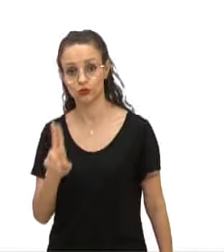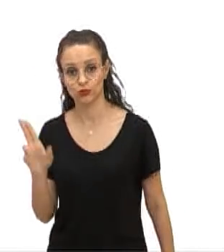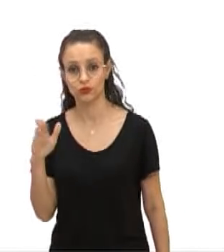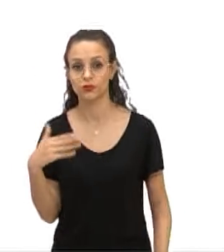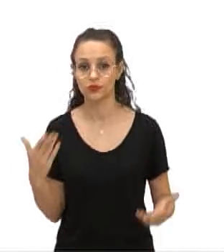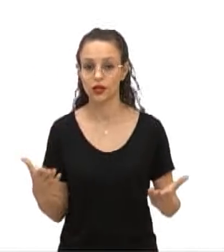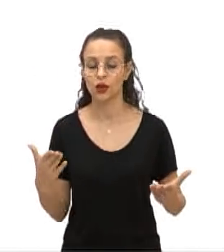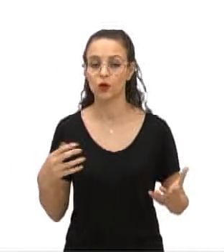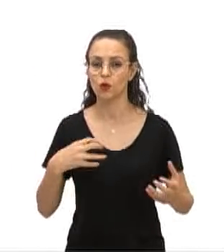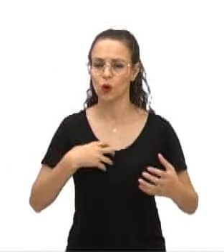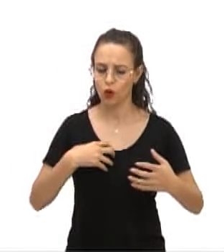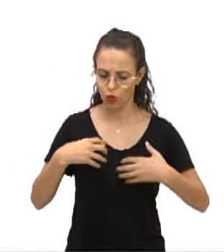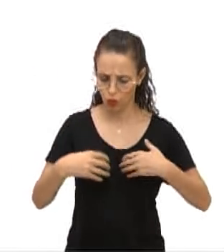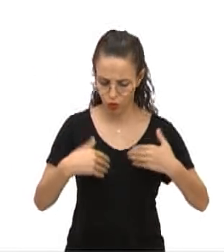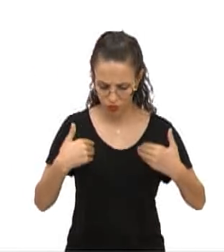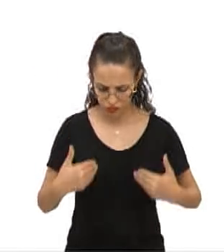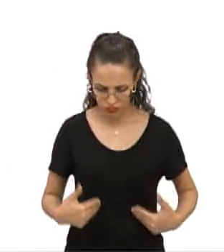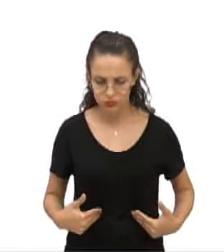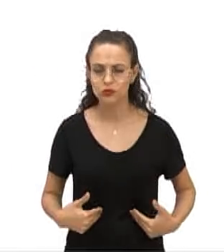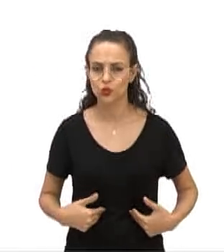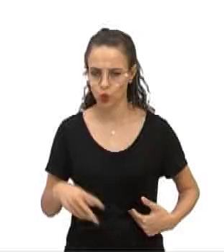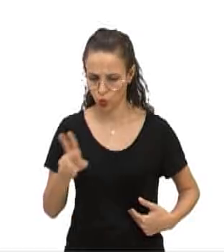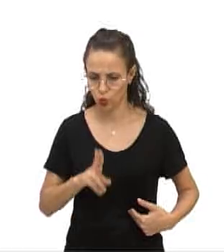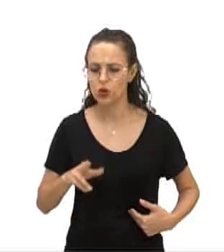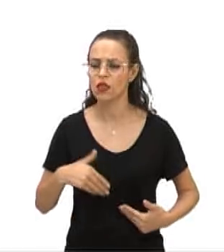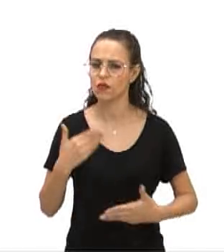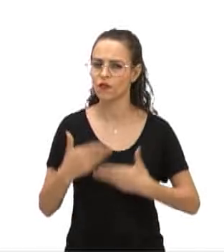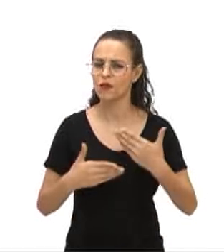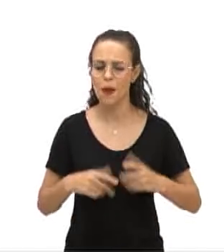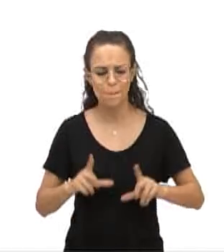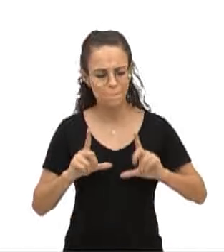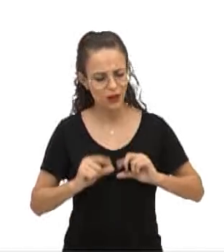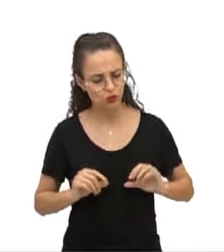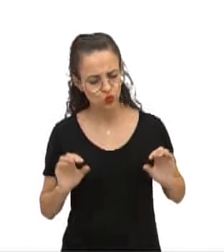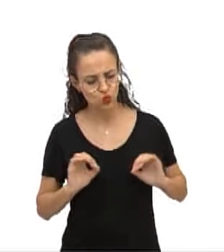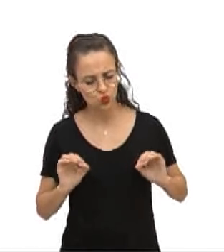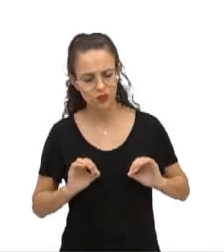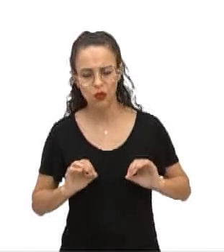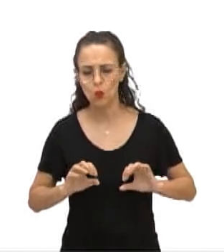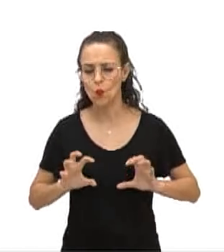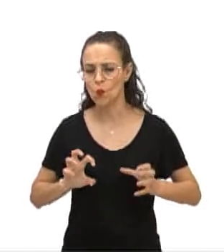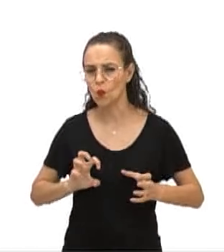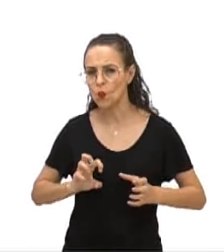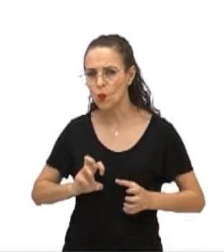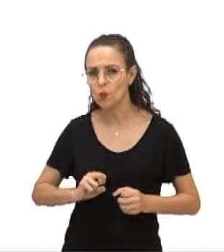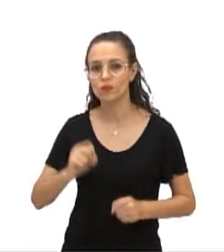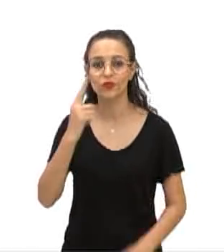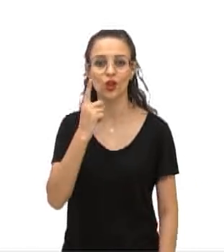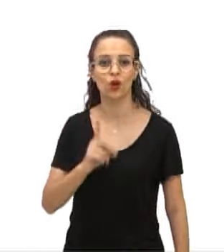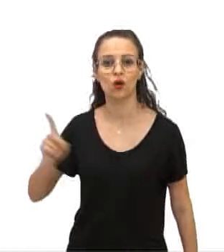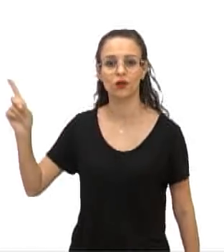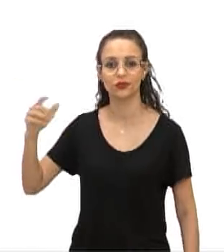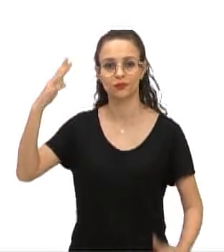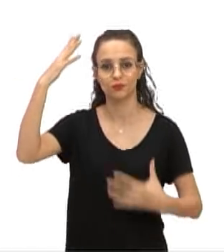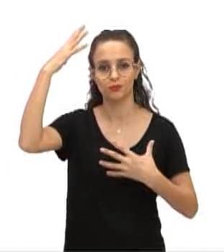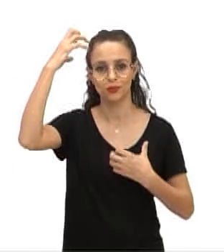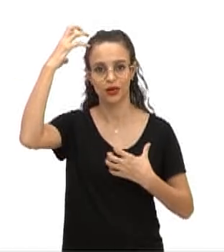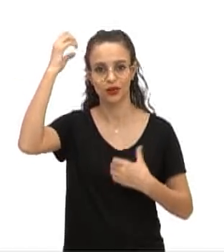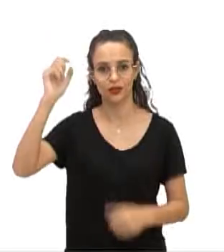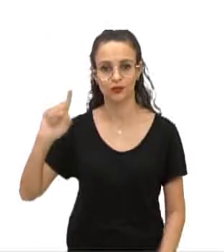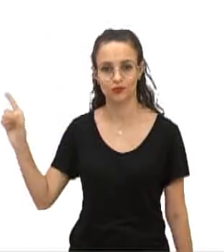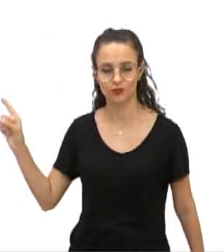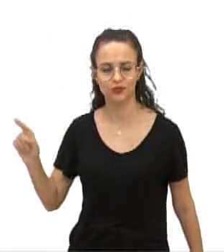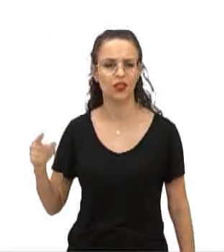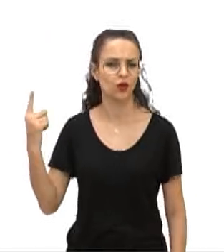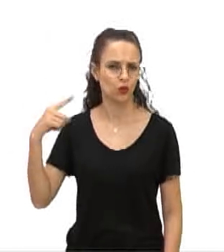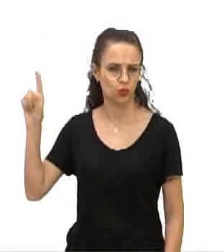as partes mais usadas se desenvolveriam, enquanto as menos usadas se atrofiariam. Olha ali o macaco-aranha. Eu